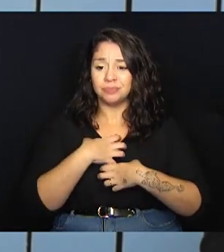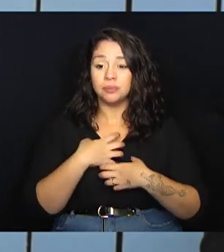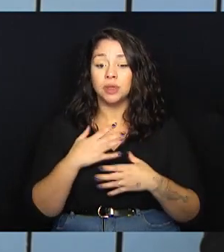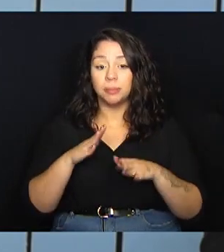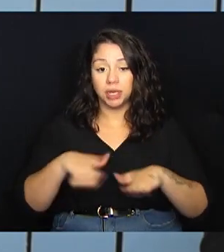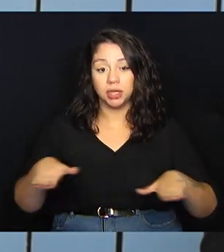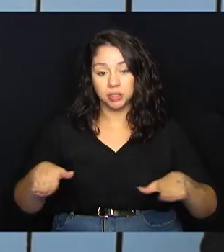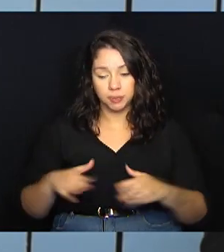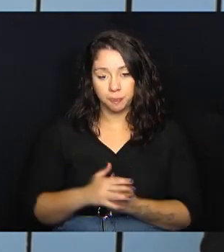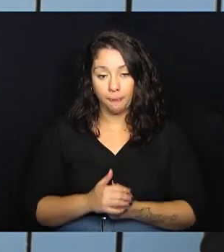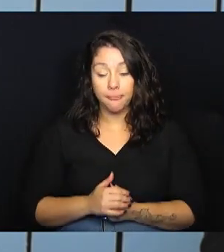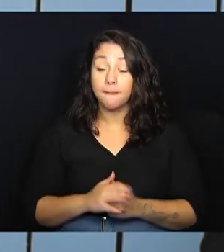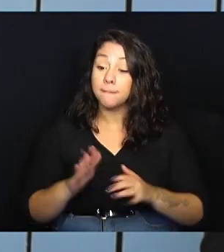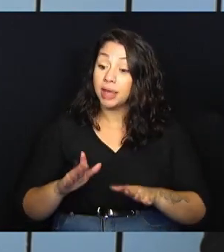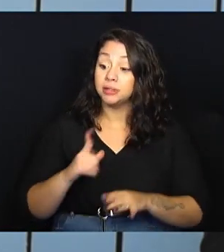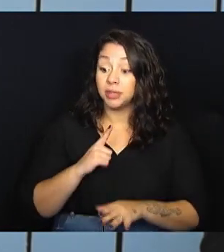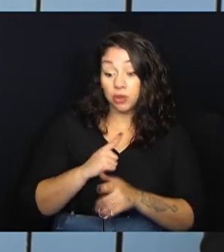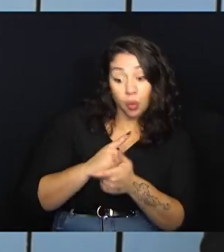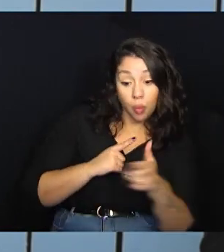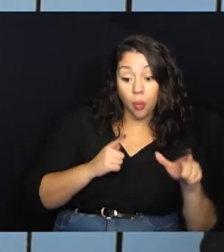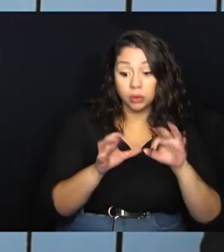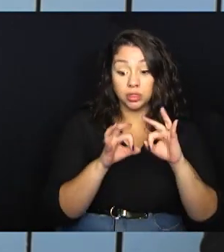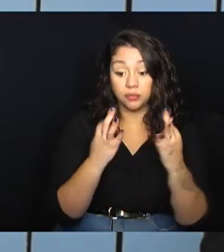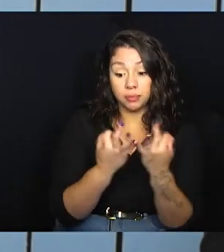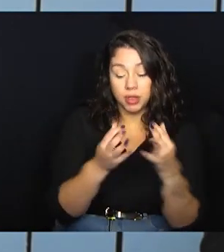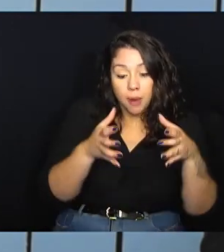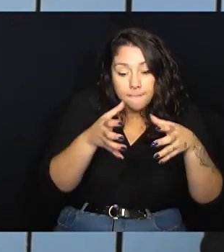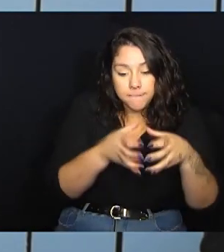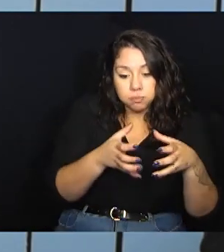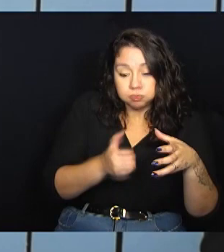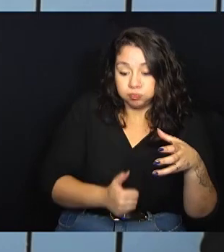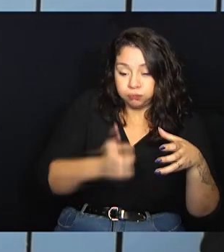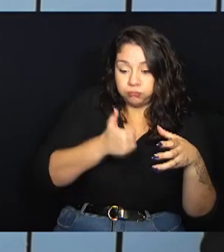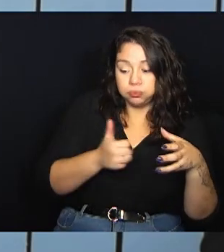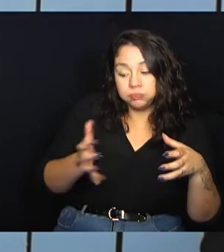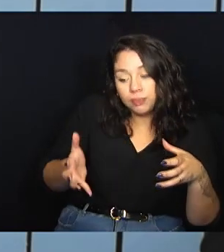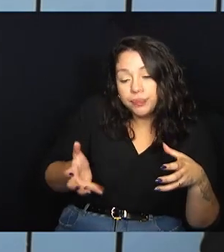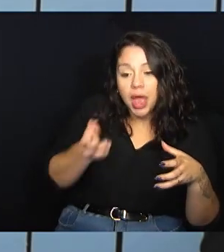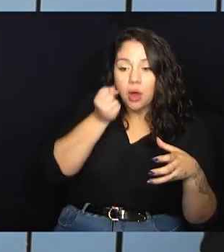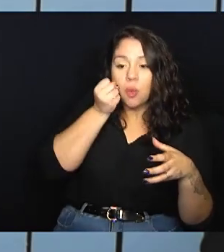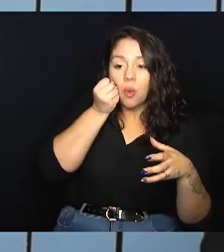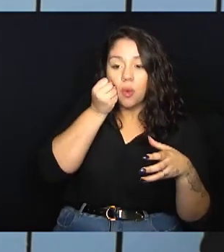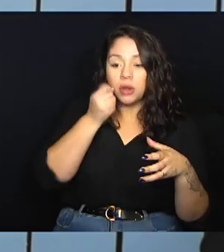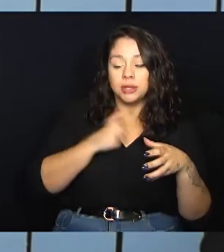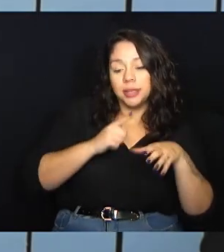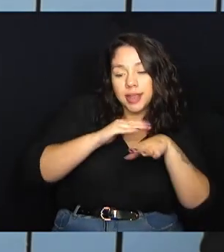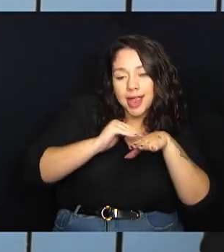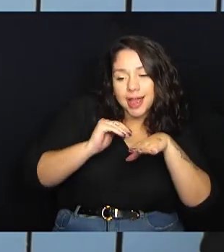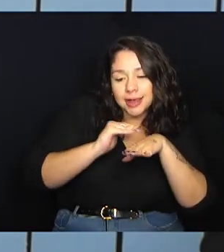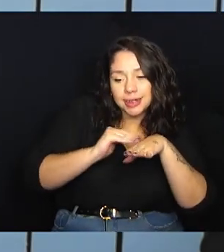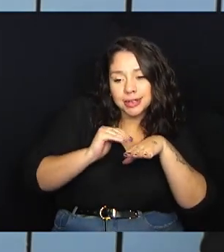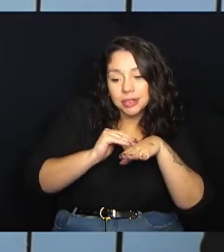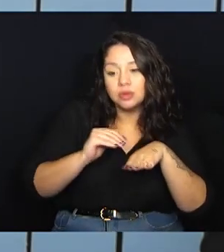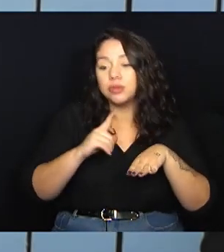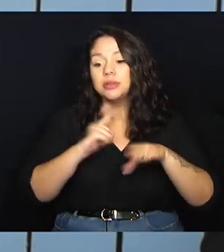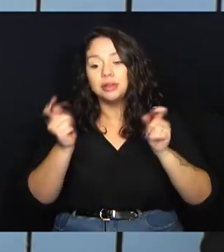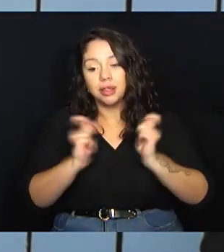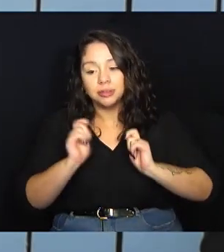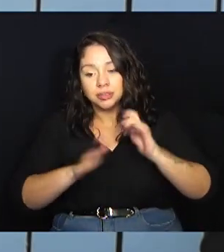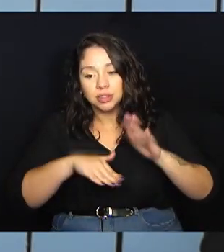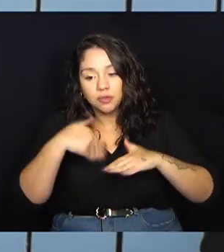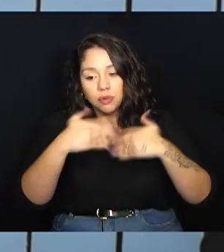ela é acolhida por uma outra família, que ela vai ver um outro modelo, ela vai receber carinho, poder se